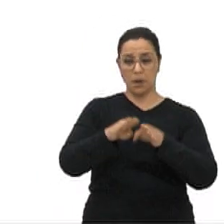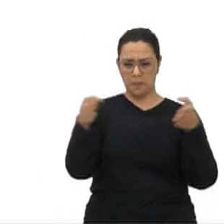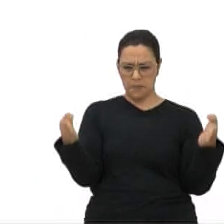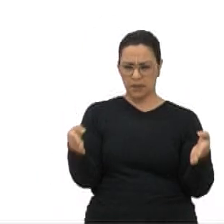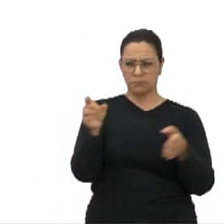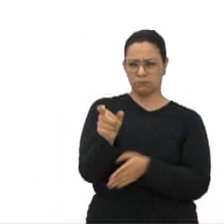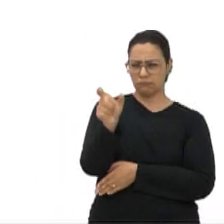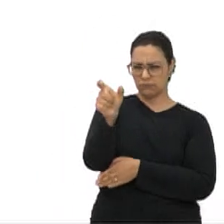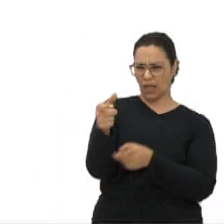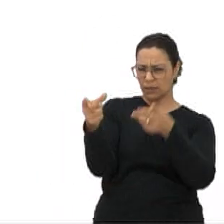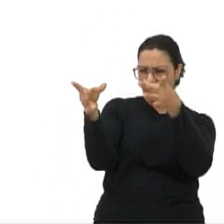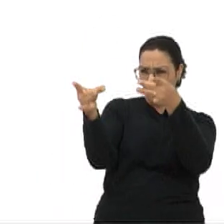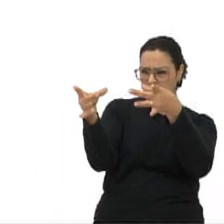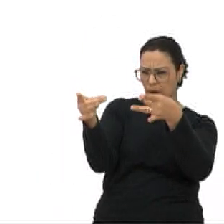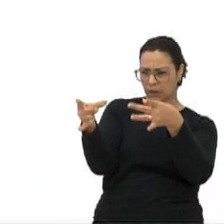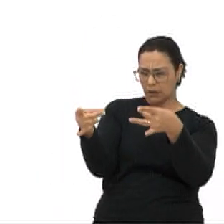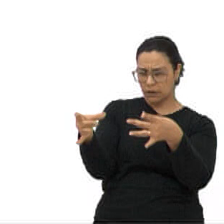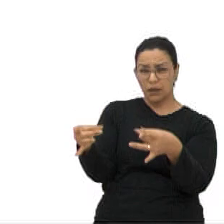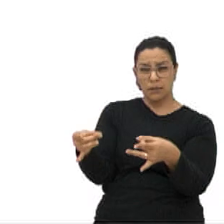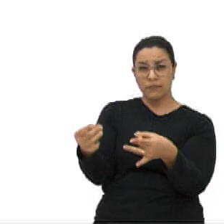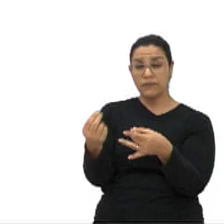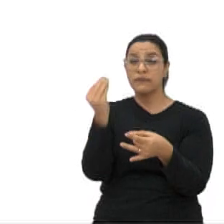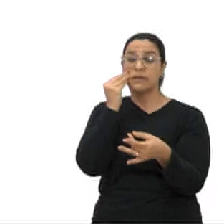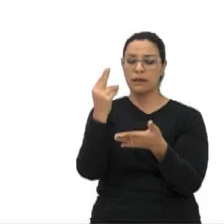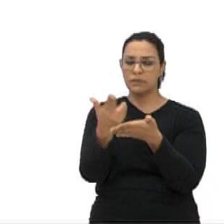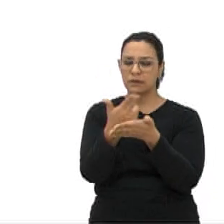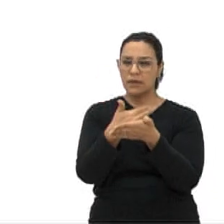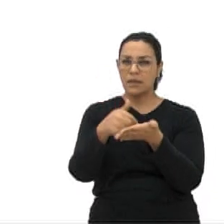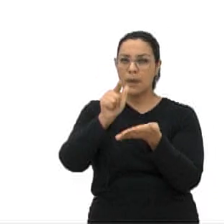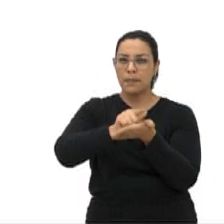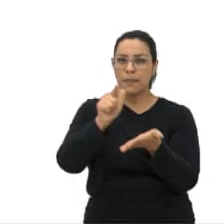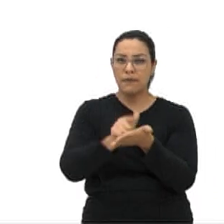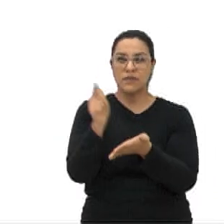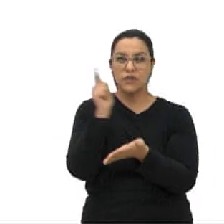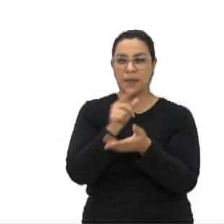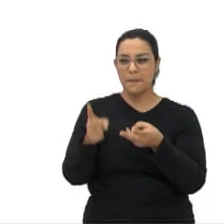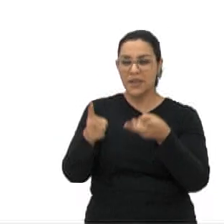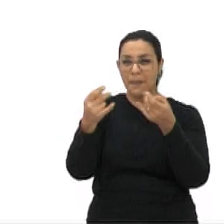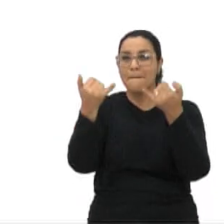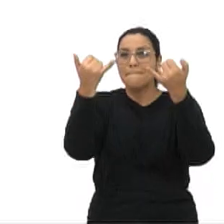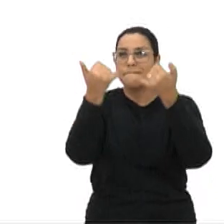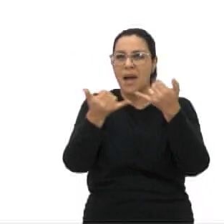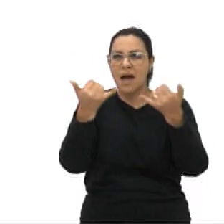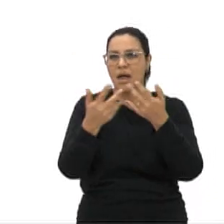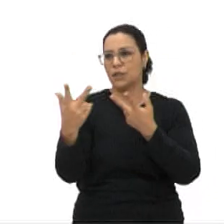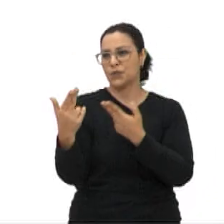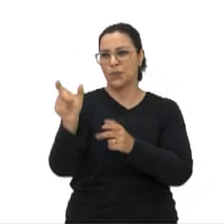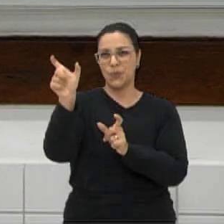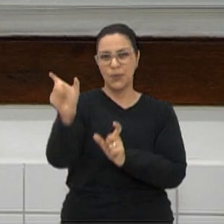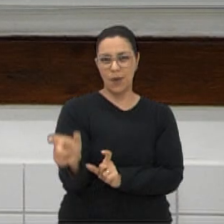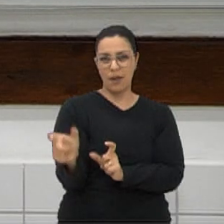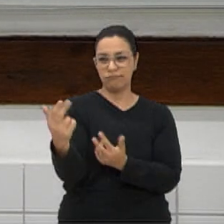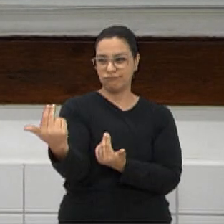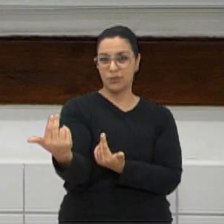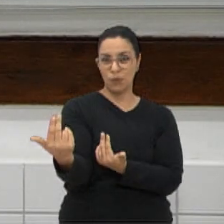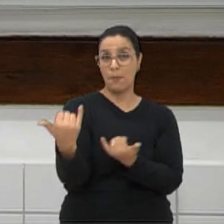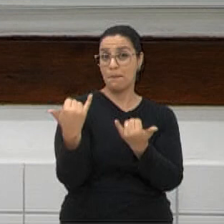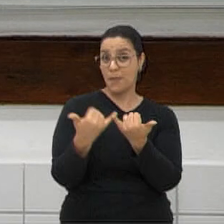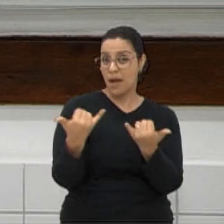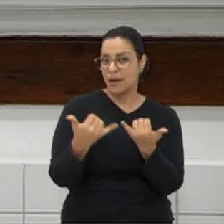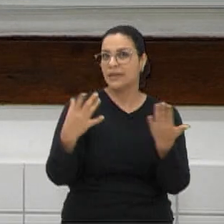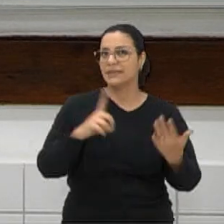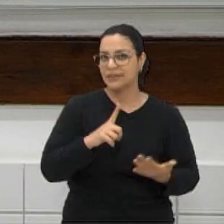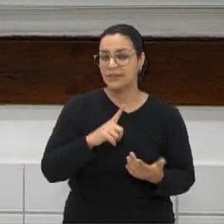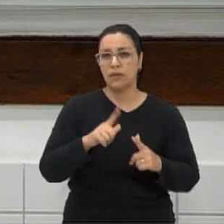base, observe cada detalhe dele, tente desenhá-lo no papel até que você perceba que ficou o mais semelhante possível, tá? Então, olha